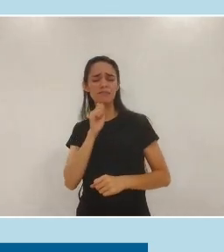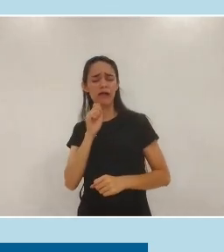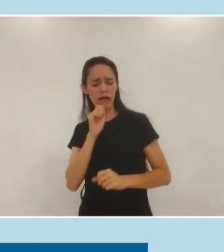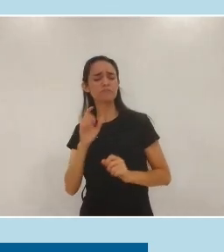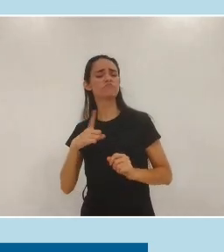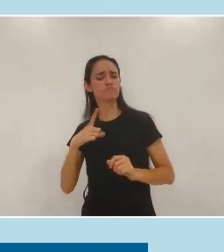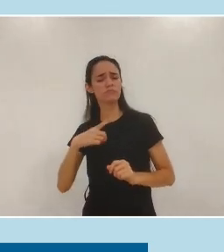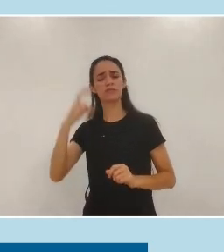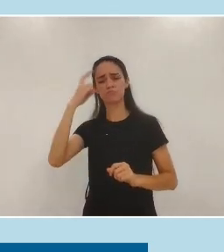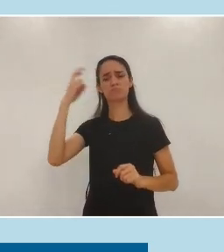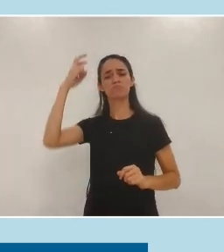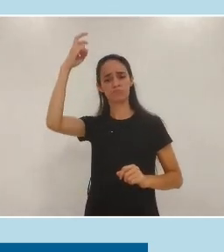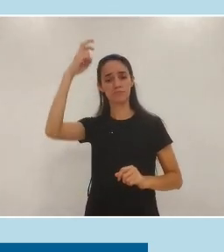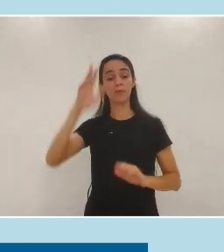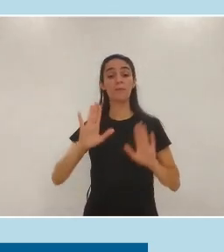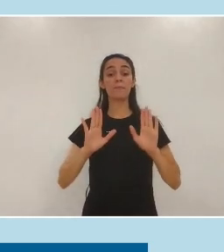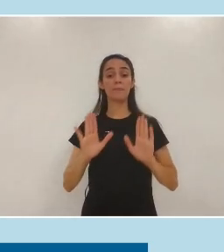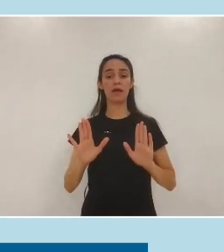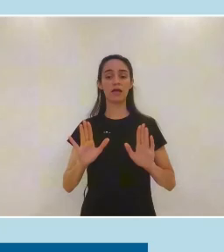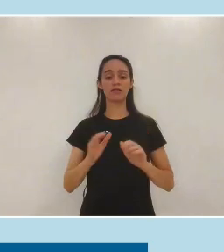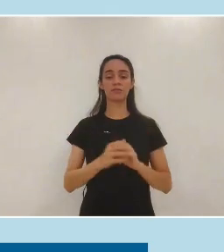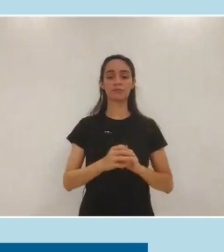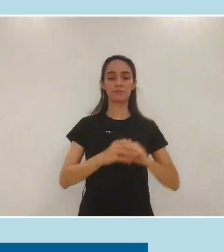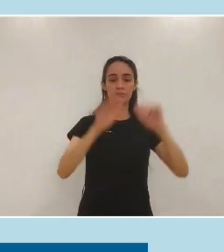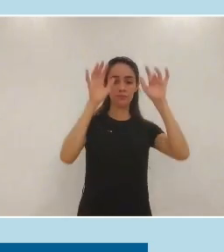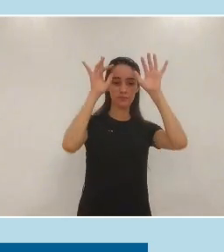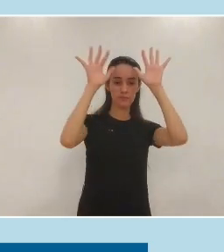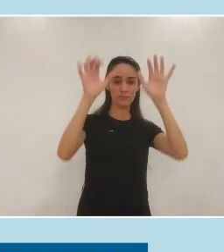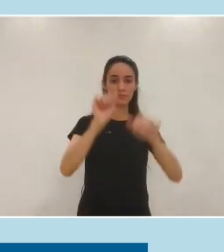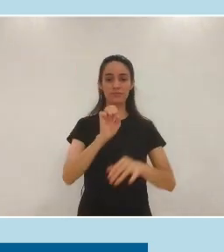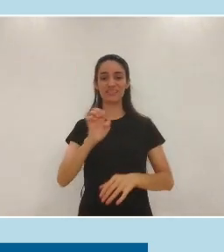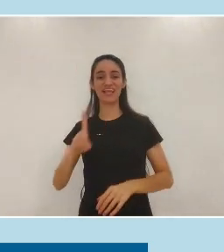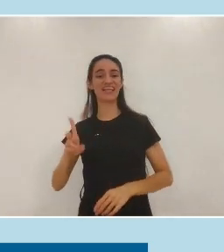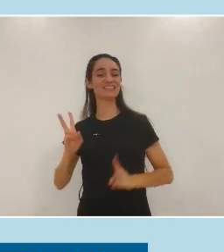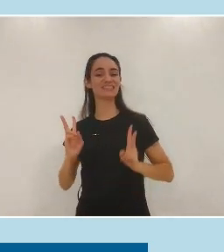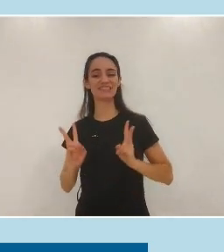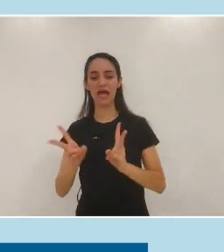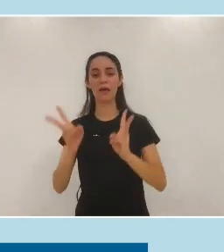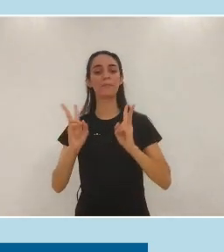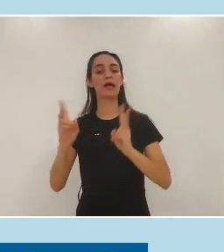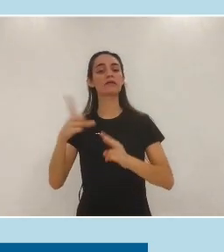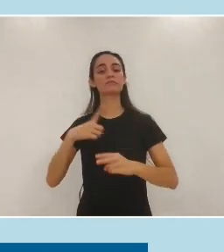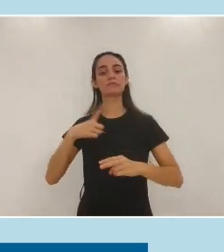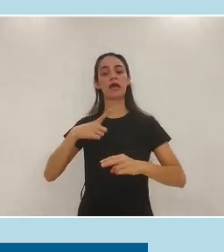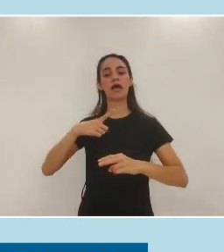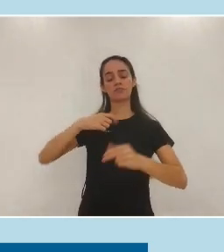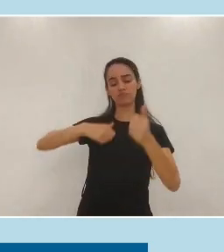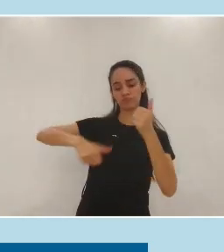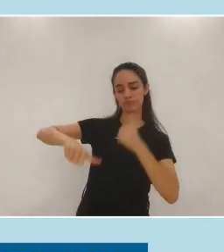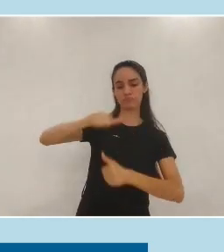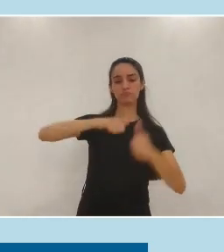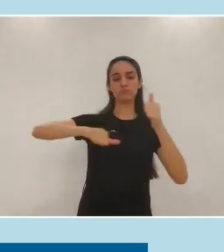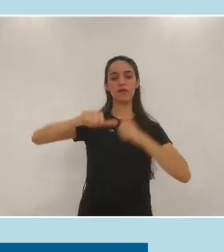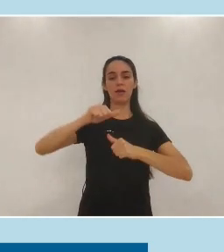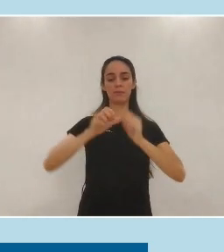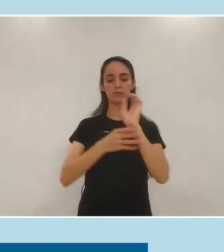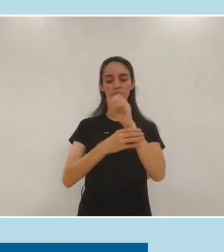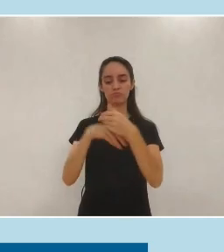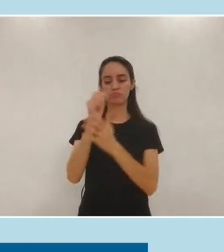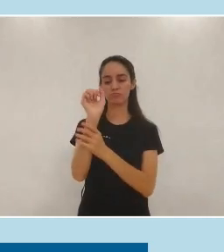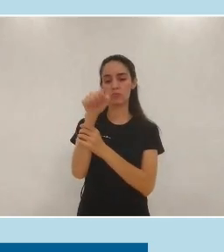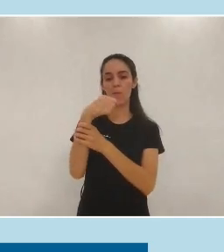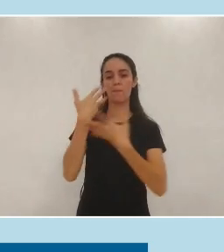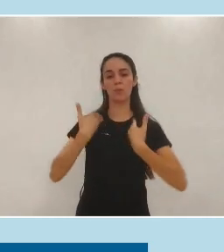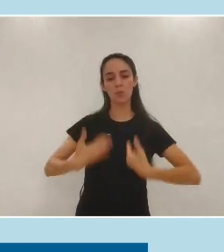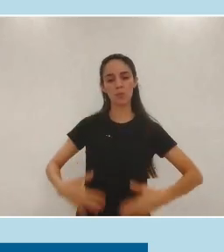sempre apresentar transtornos motores. Eu estava vendo um estudo que estão querendo modificar uma das